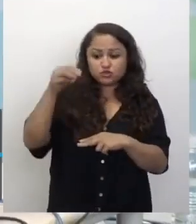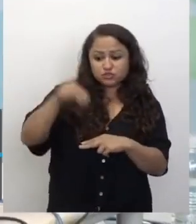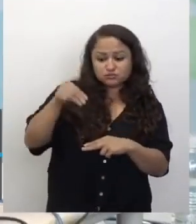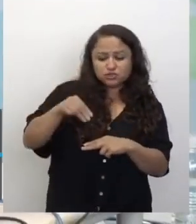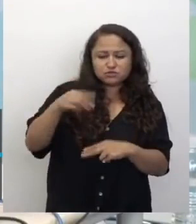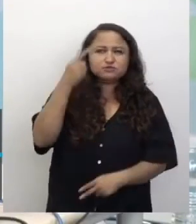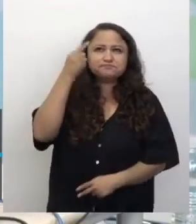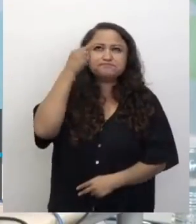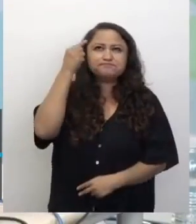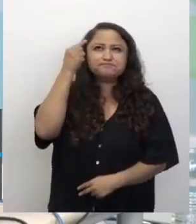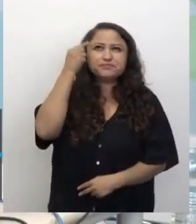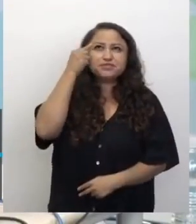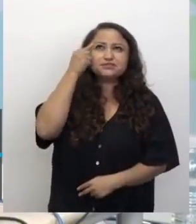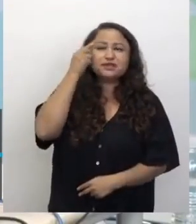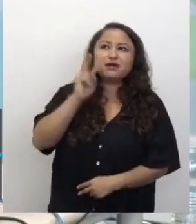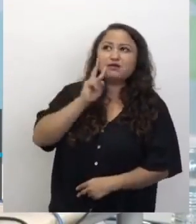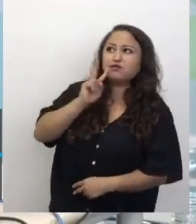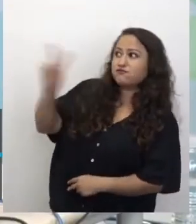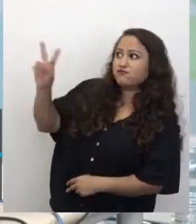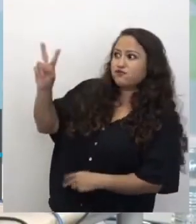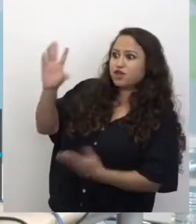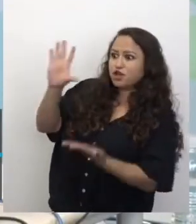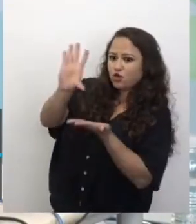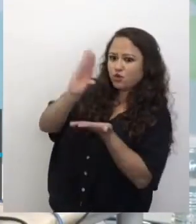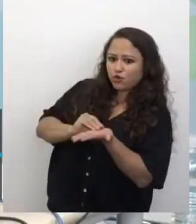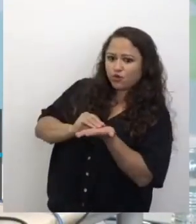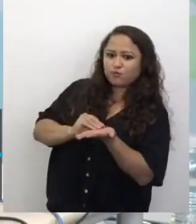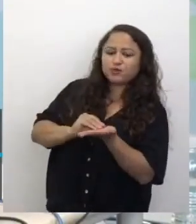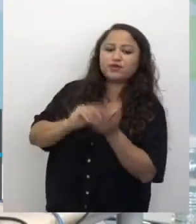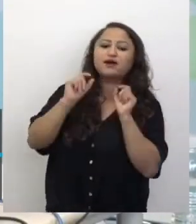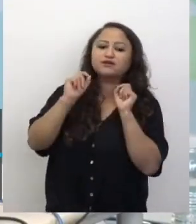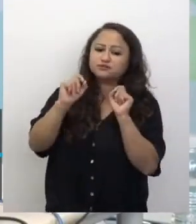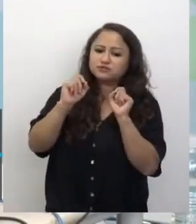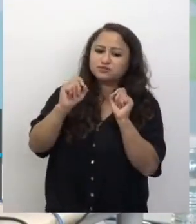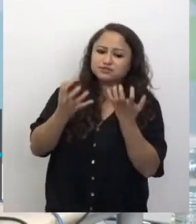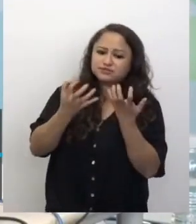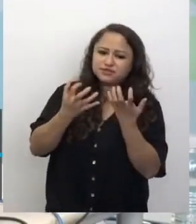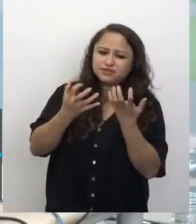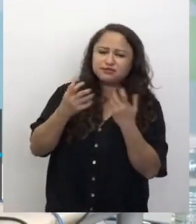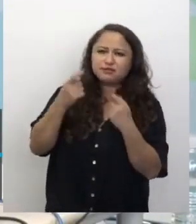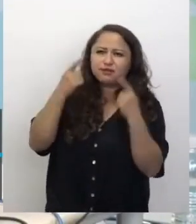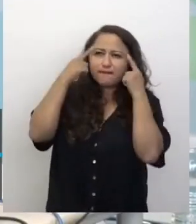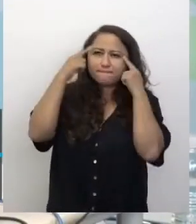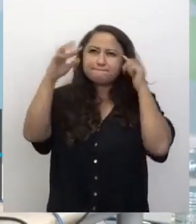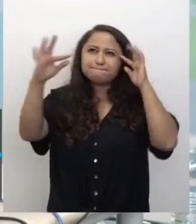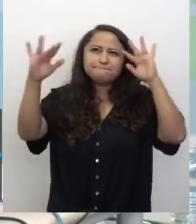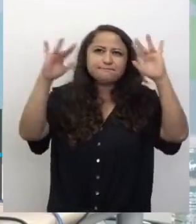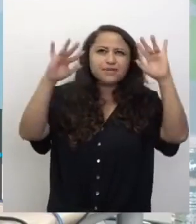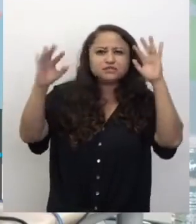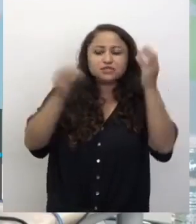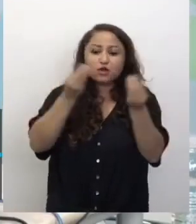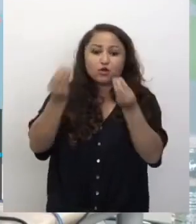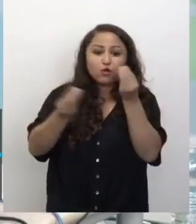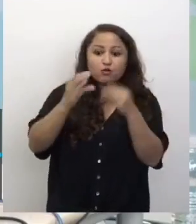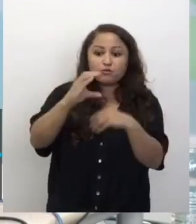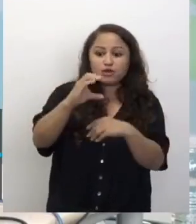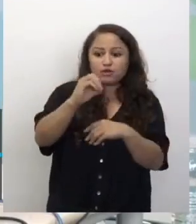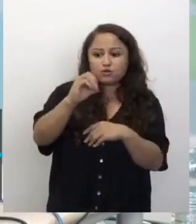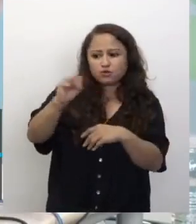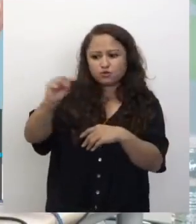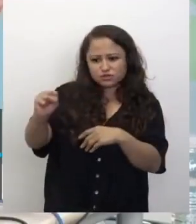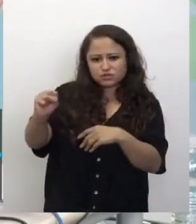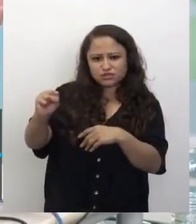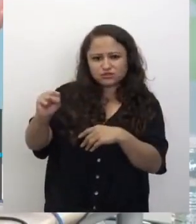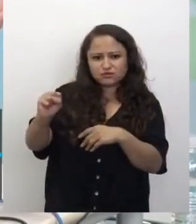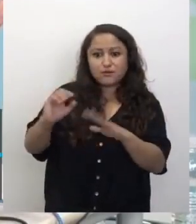bem, conseguir olhar esse esboço, copiar esse esboço no seu caderno, se quiser, e tentar imaginar como é a do cosseno para ver como que vai ser essa função. Mas